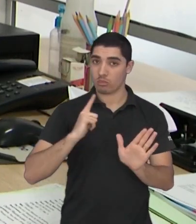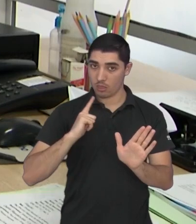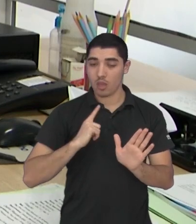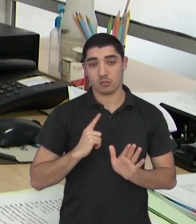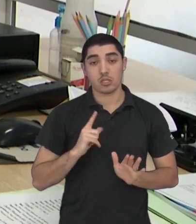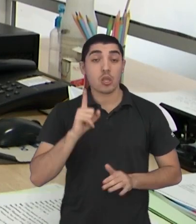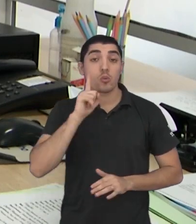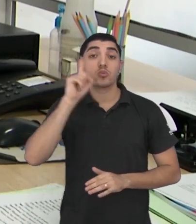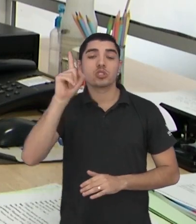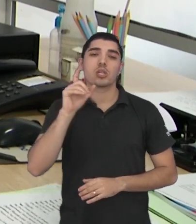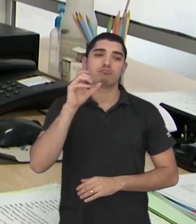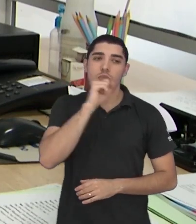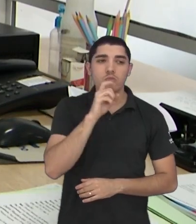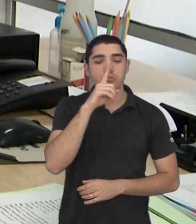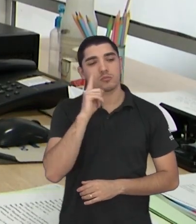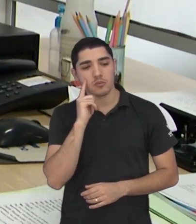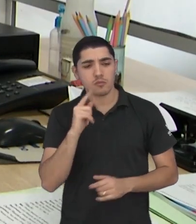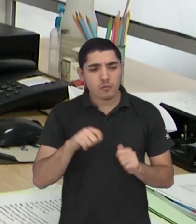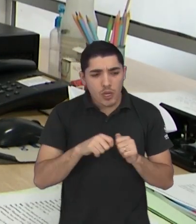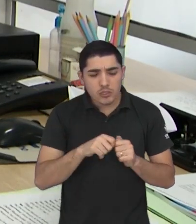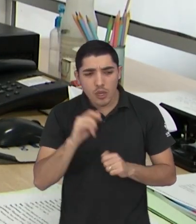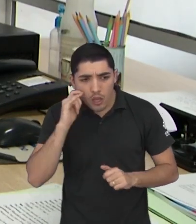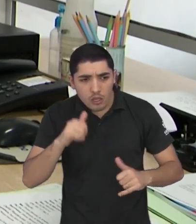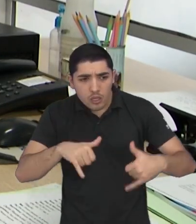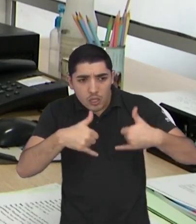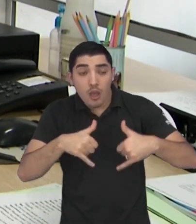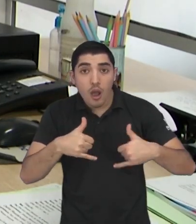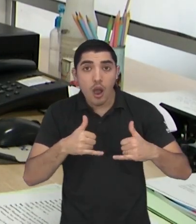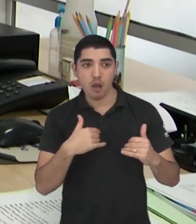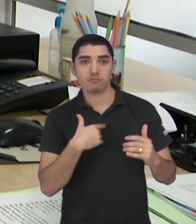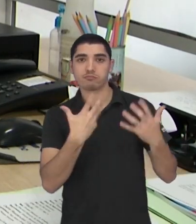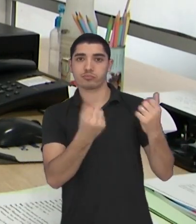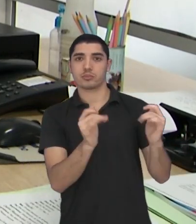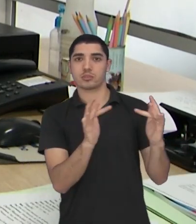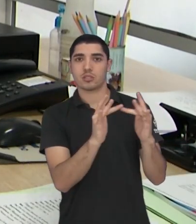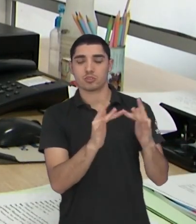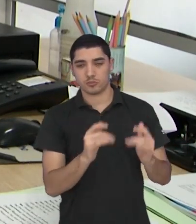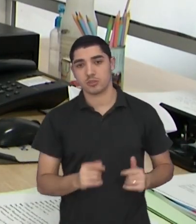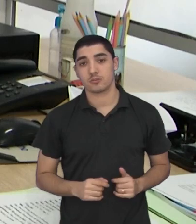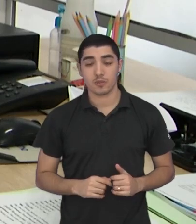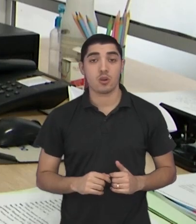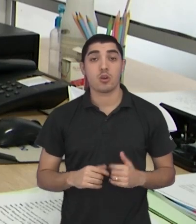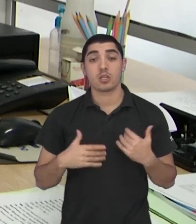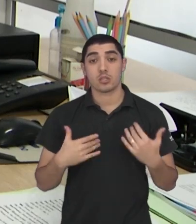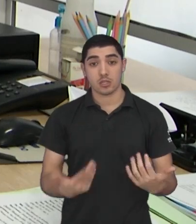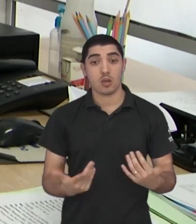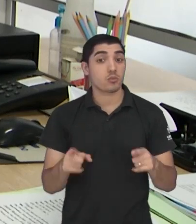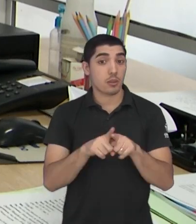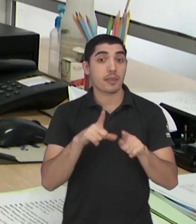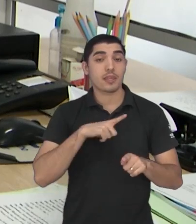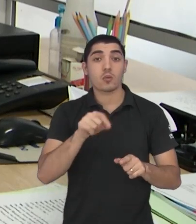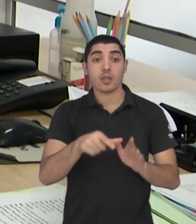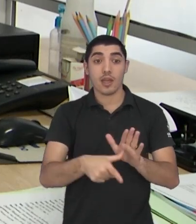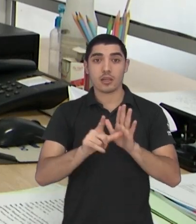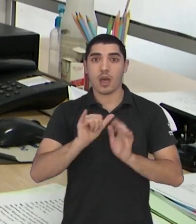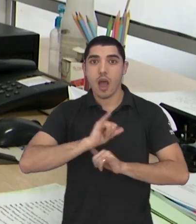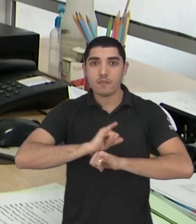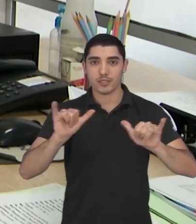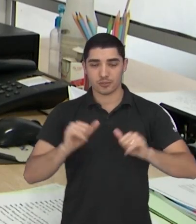destaques em plenário. Durante a quarta sessão do ano, os parlamentares apreciaram uma série de documentos entre requerimentos,